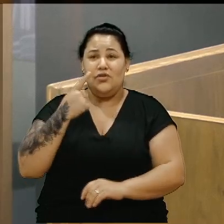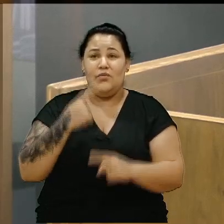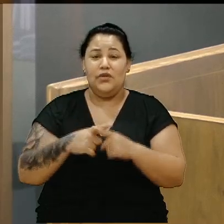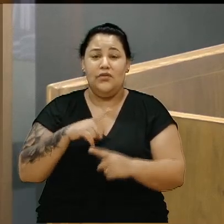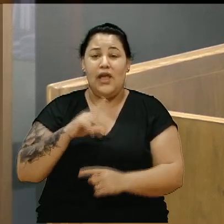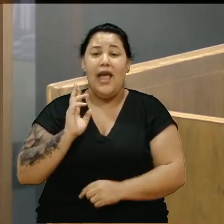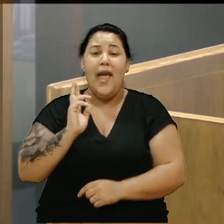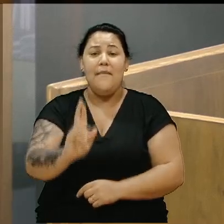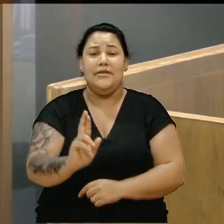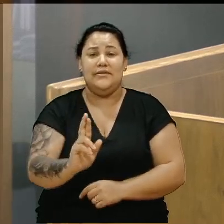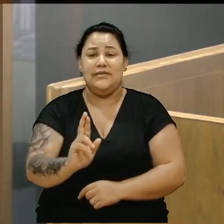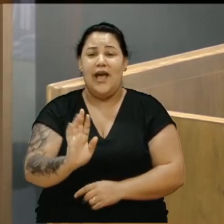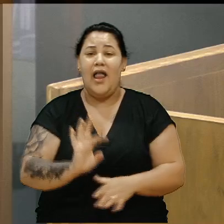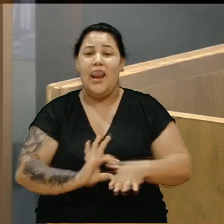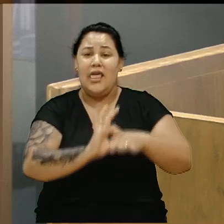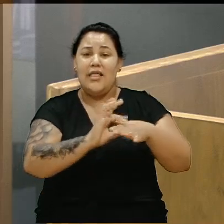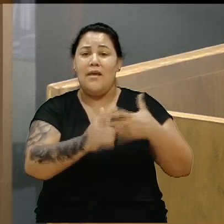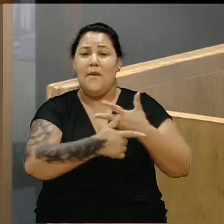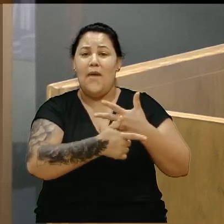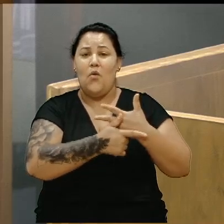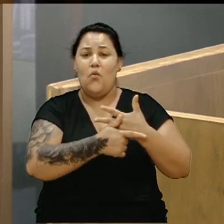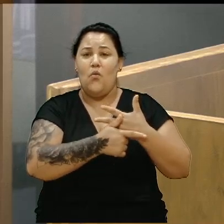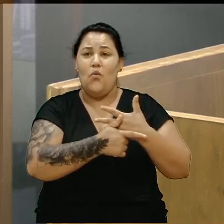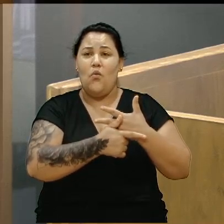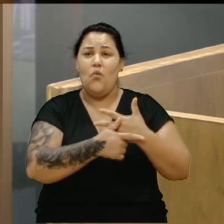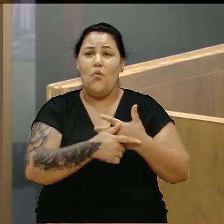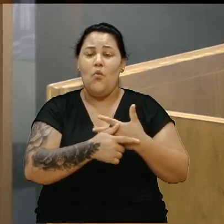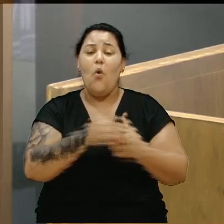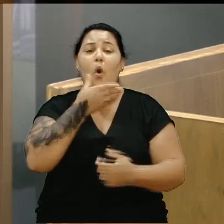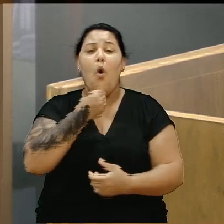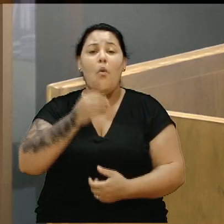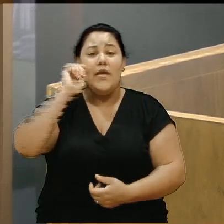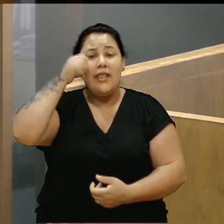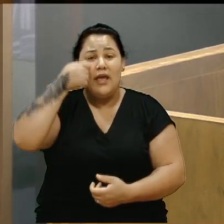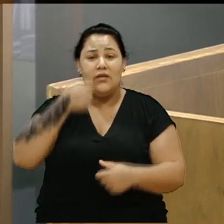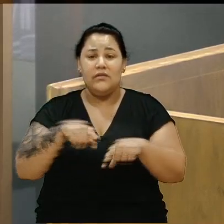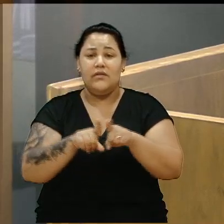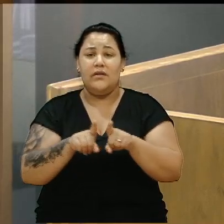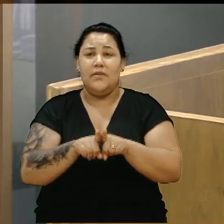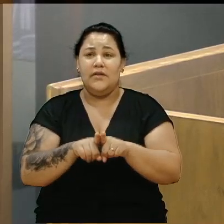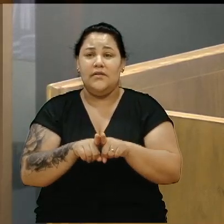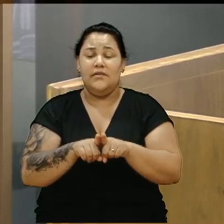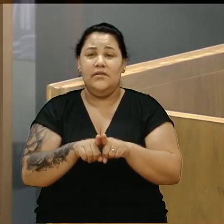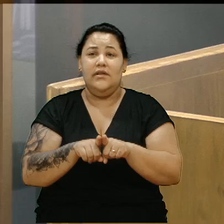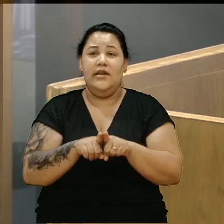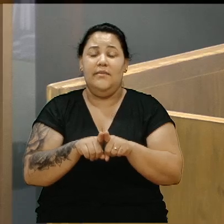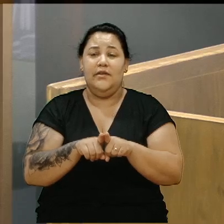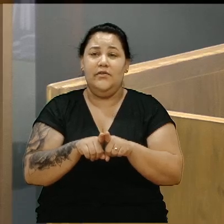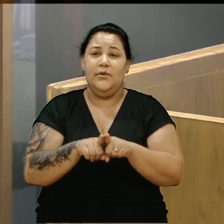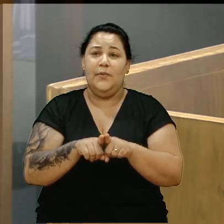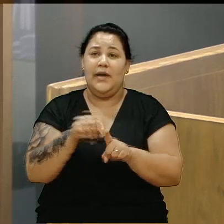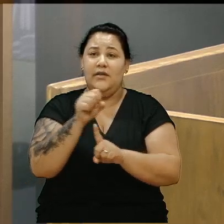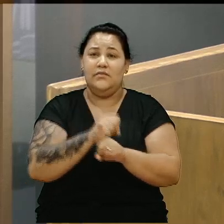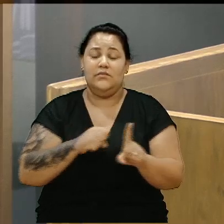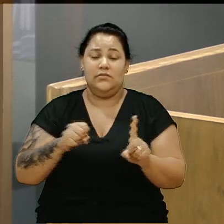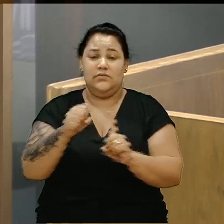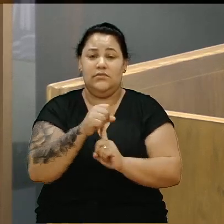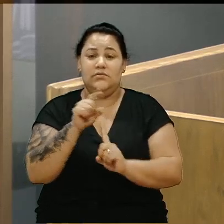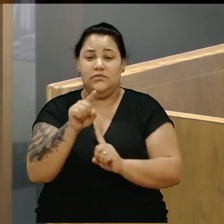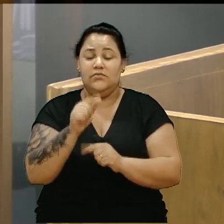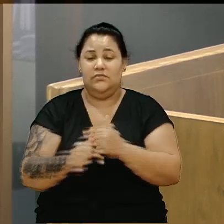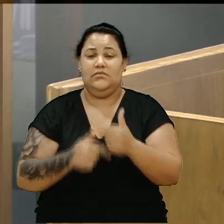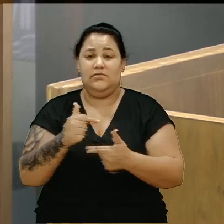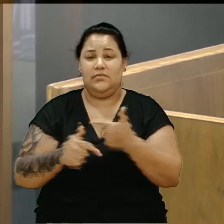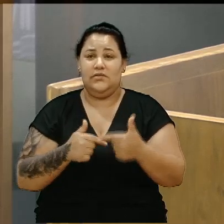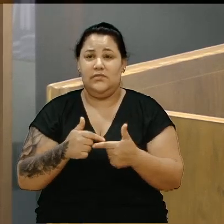tens como liderança, como homem negro, e pela parte social que tu atua dentro da